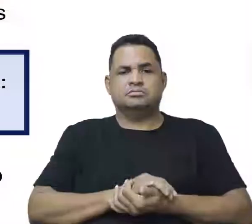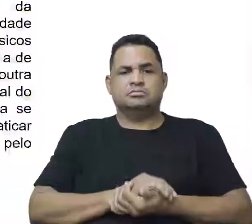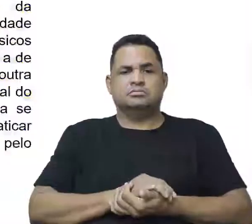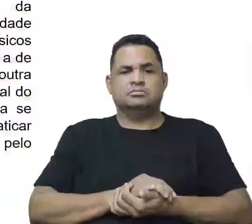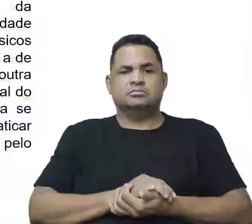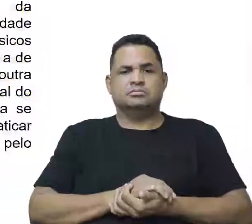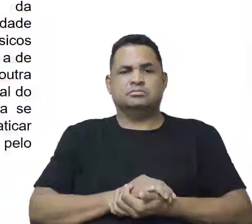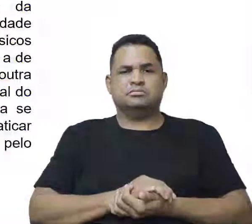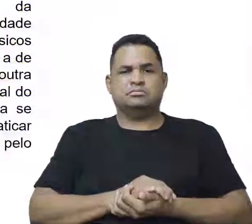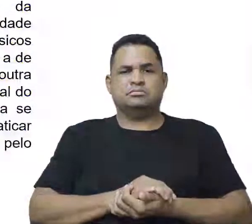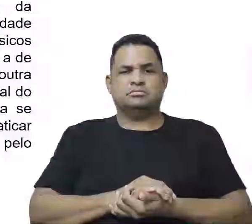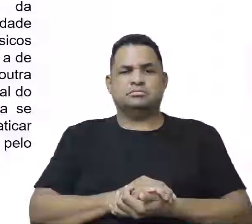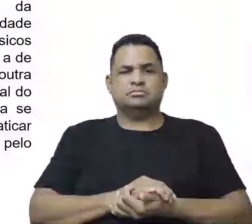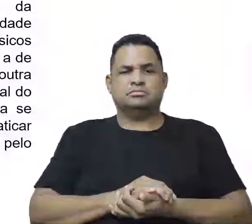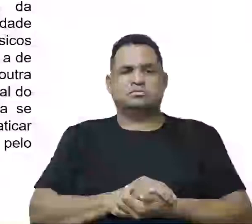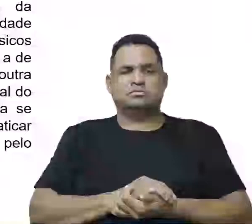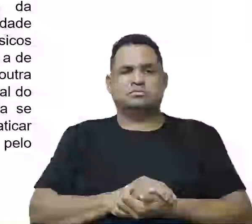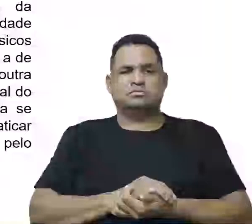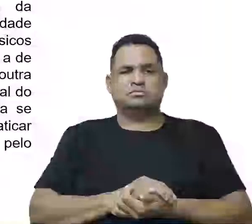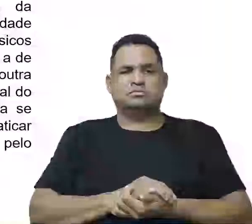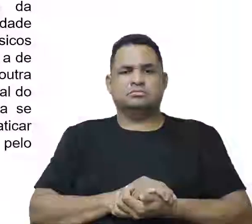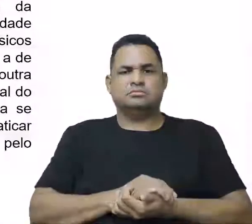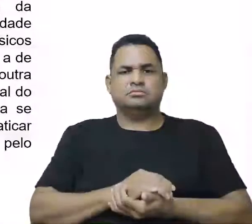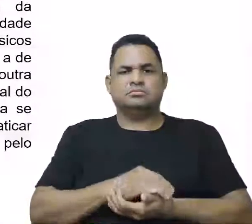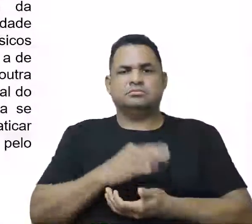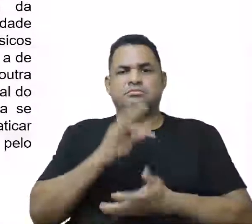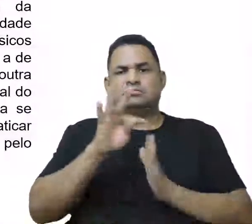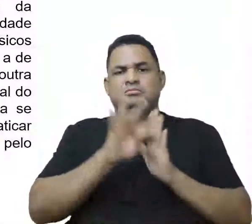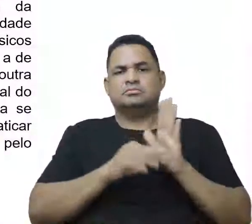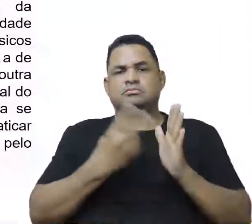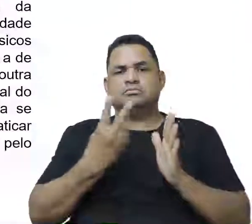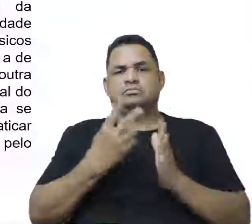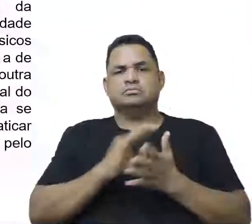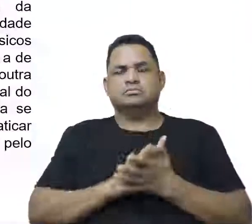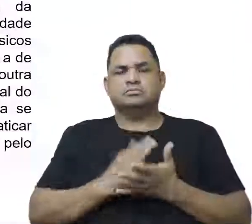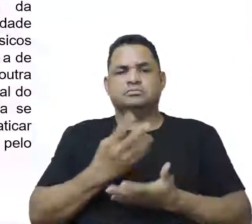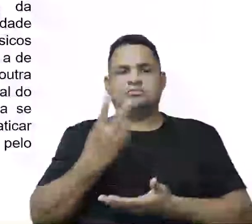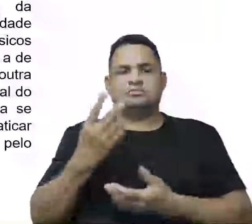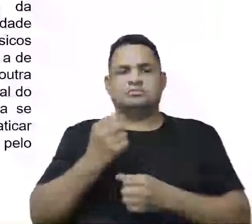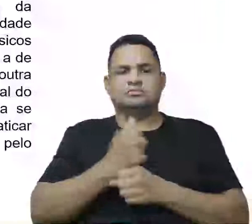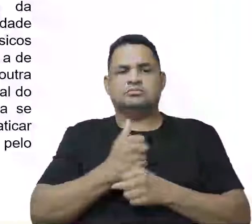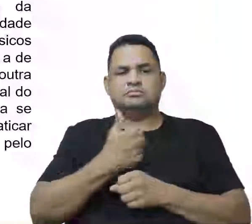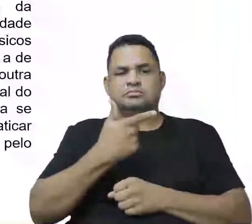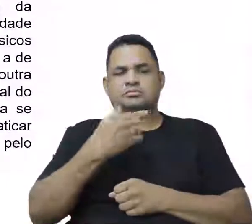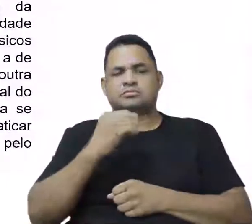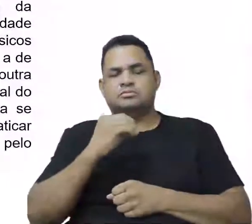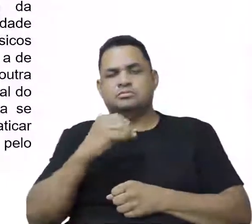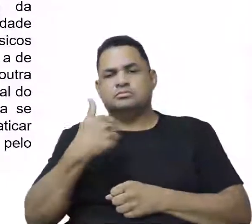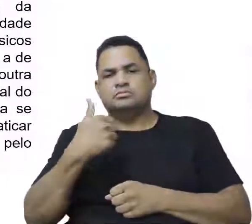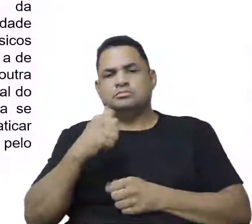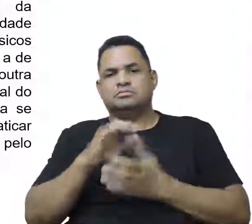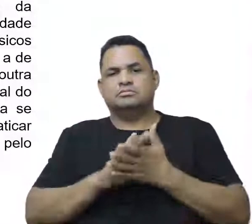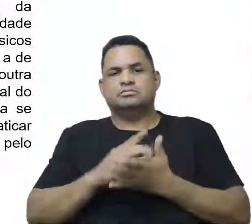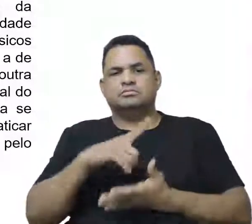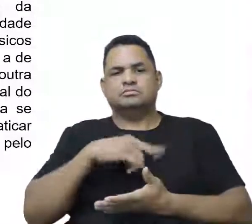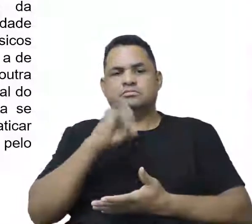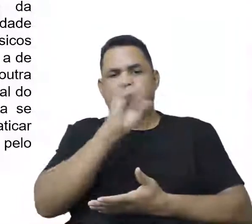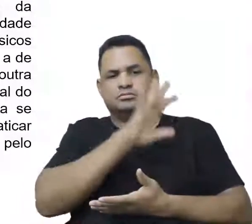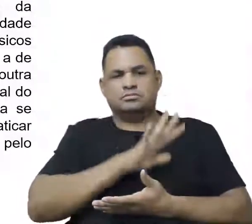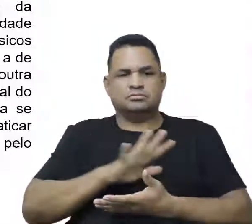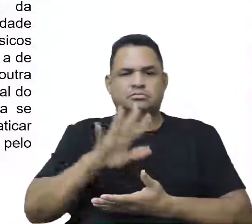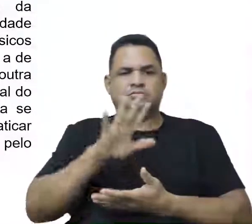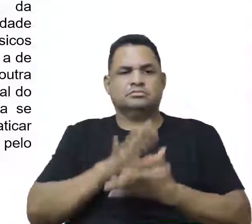analisar a próxima, professora Iris? Vamos lá, texto 2. Então, vamos lá, de 2018. Tem uma imagem aqui